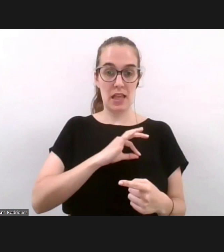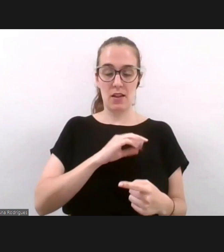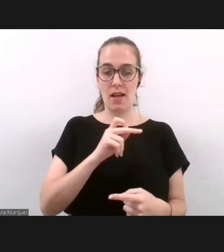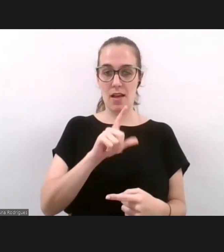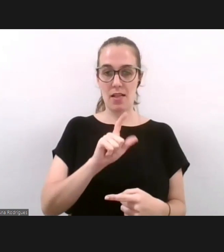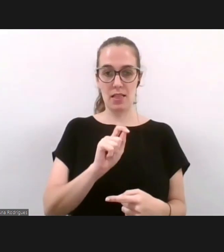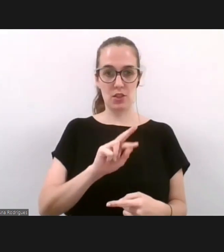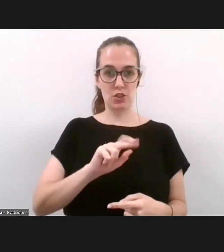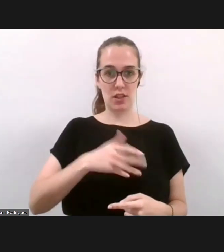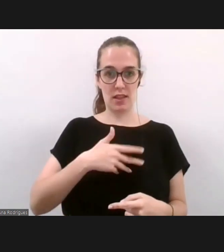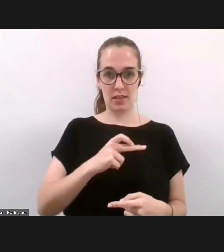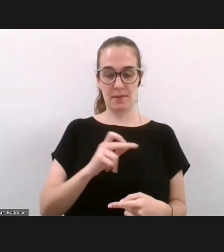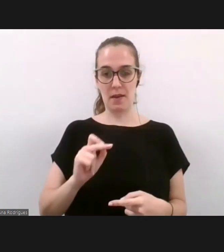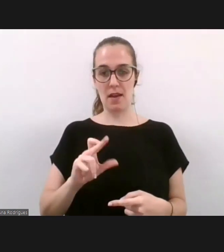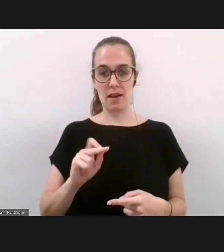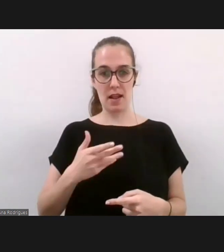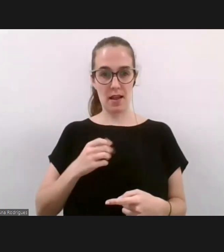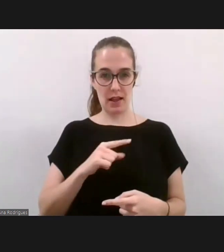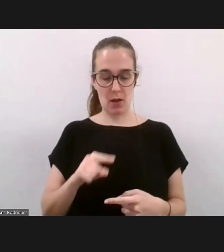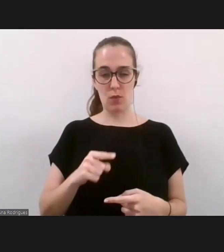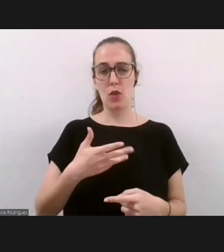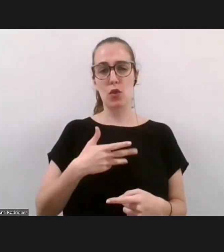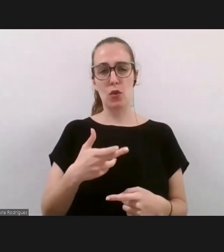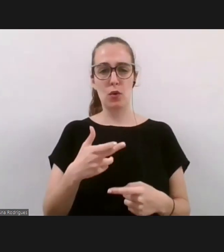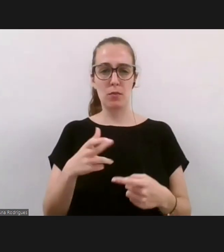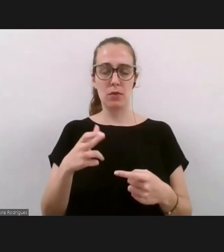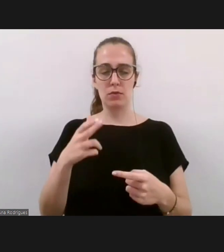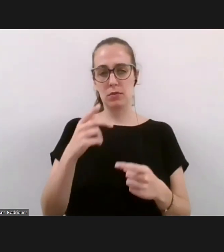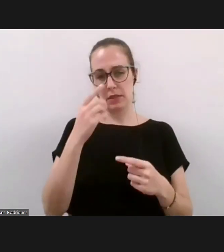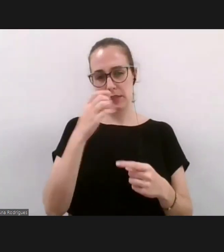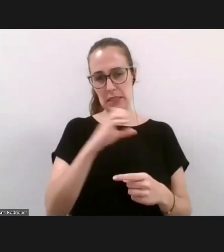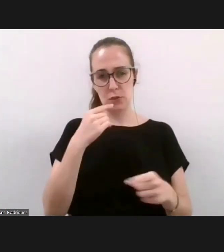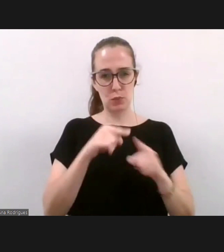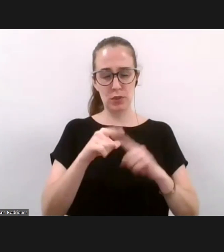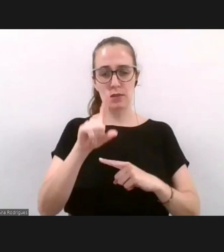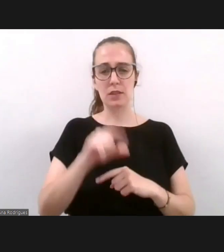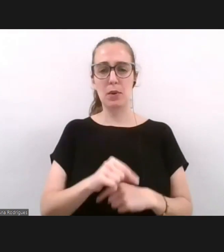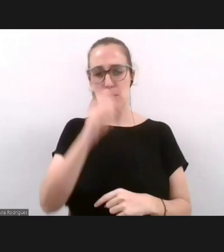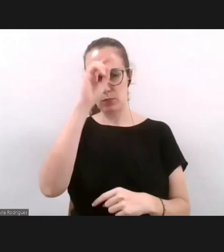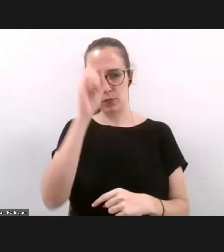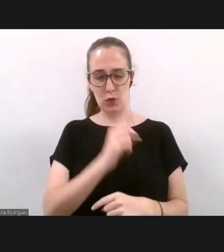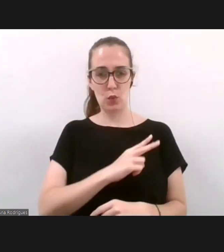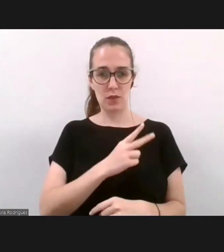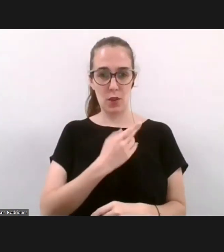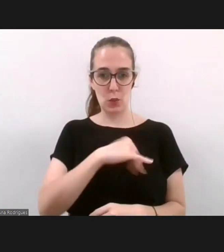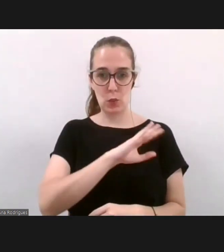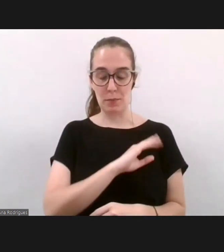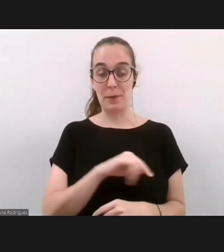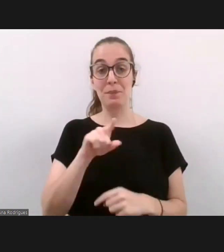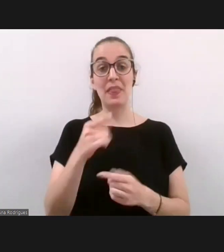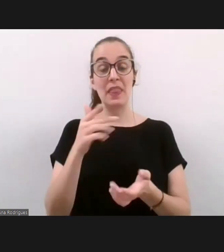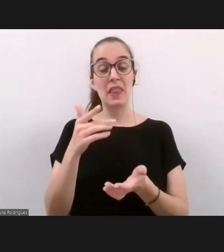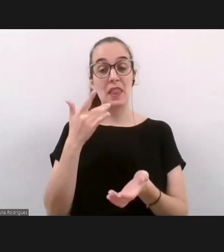Ciências Jurídicas e Políticas e docente da Faculdade de Direito da Universidade de Coimbra. É vice-diretora da revista Direito